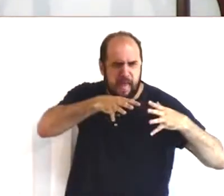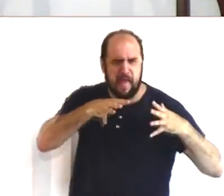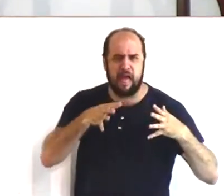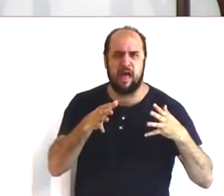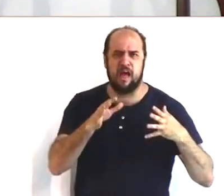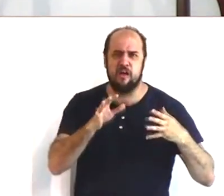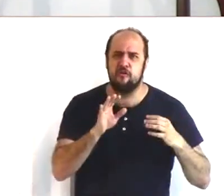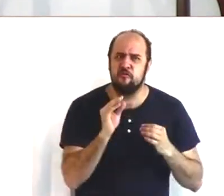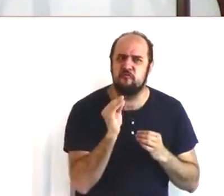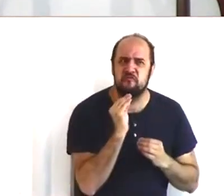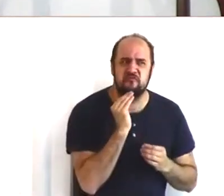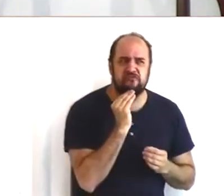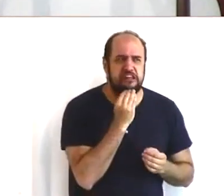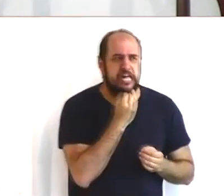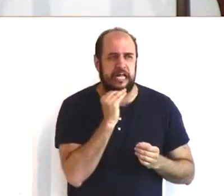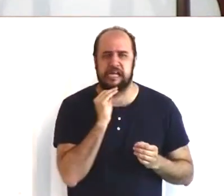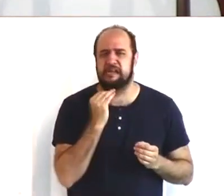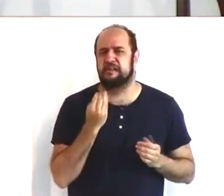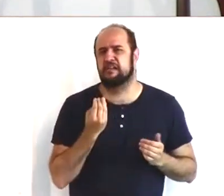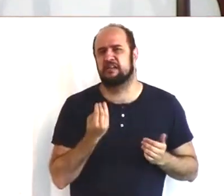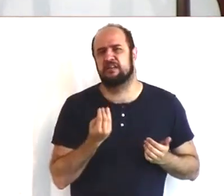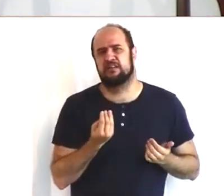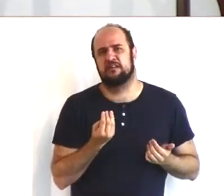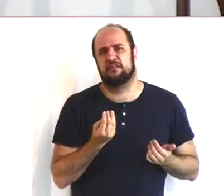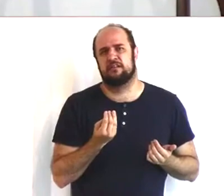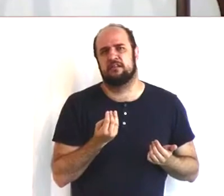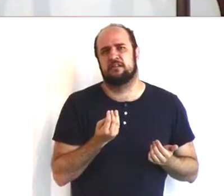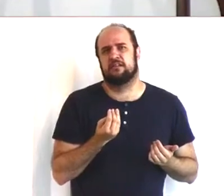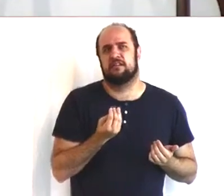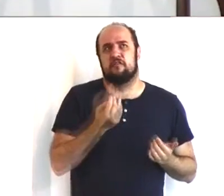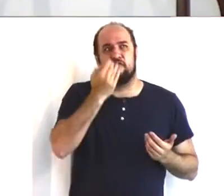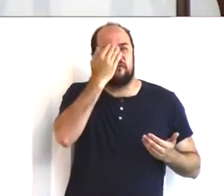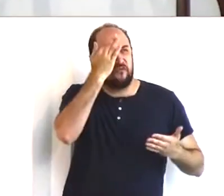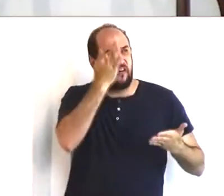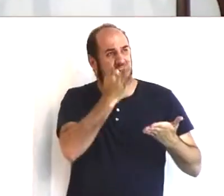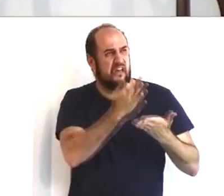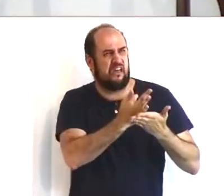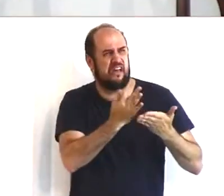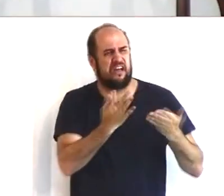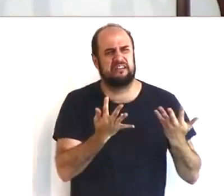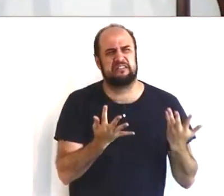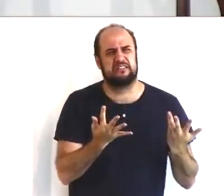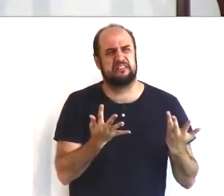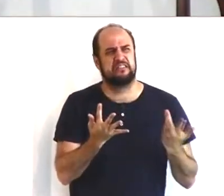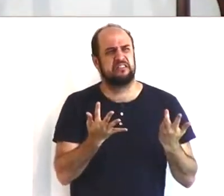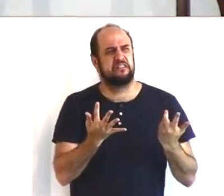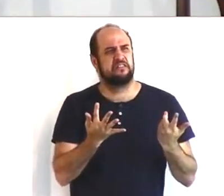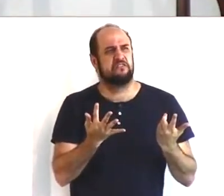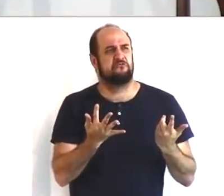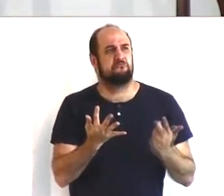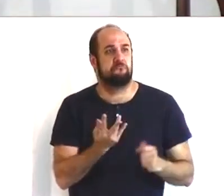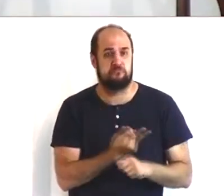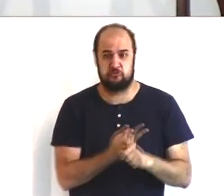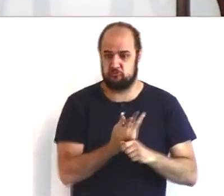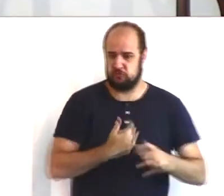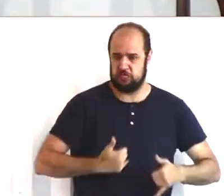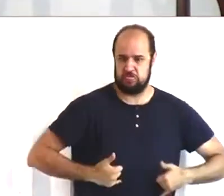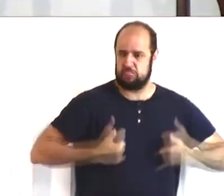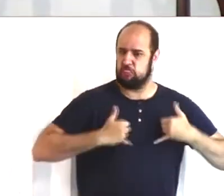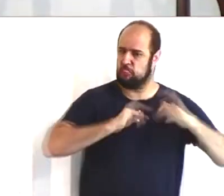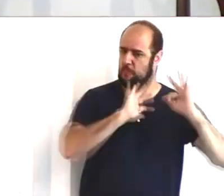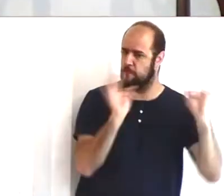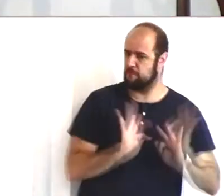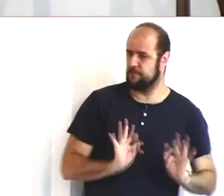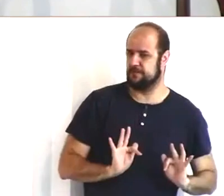fé falha, não uma fé inconstante, não uma fé que busca prazeres pessoais, mesmo dentro do